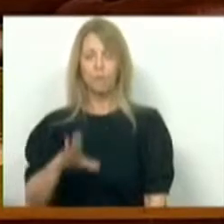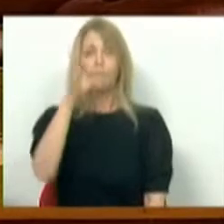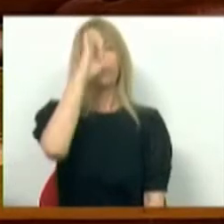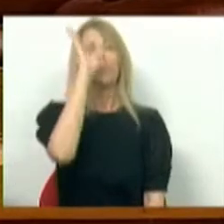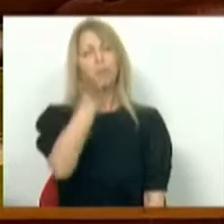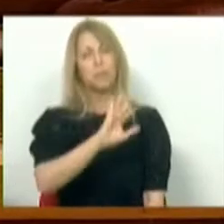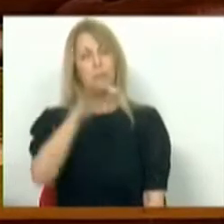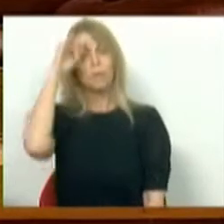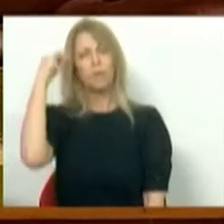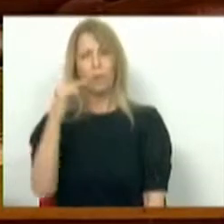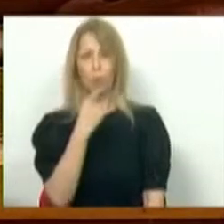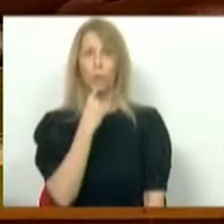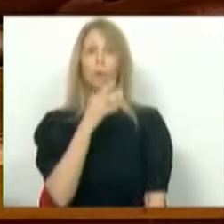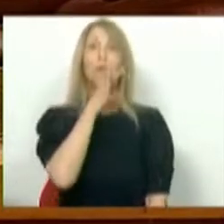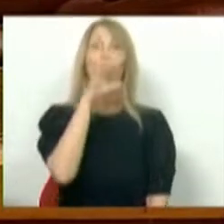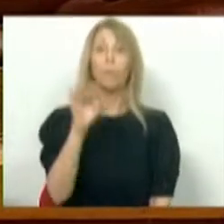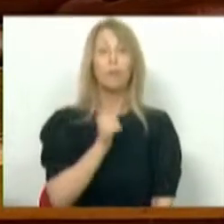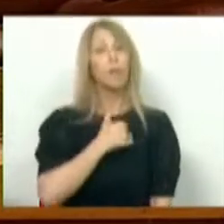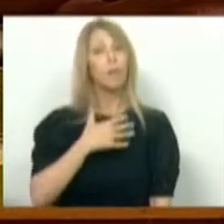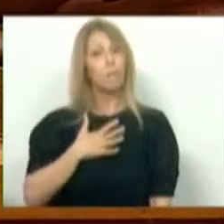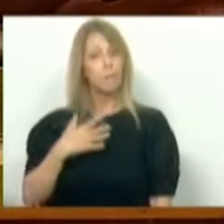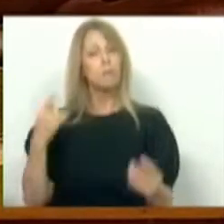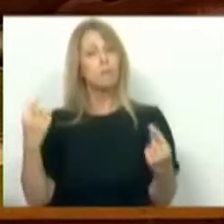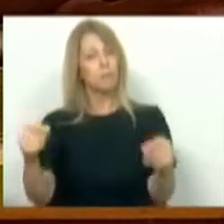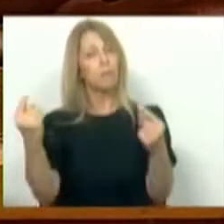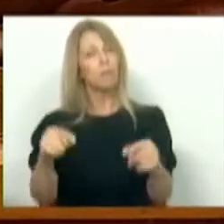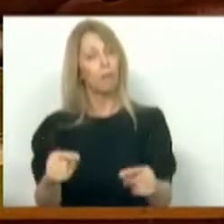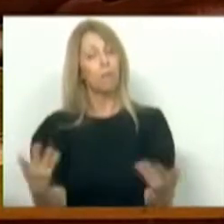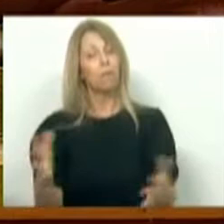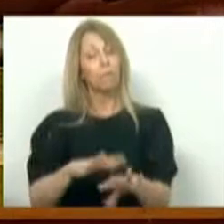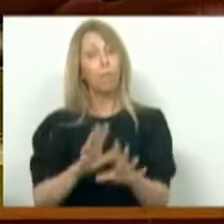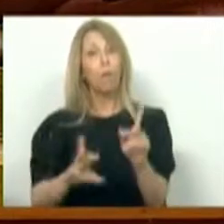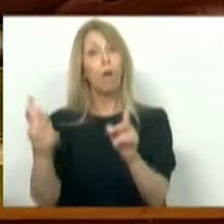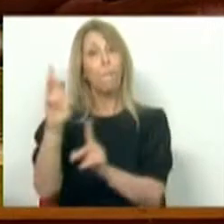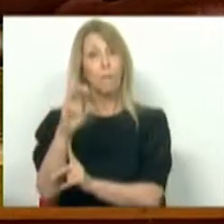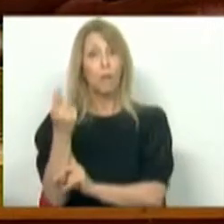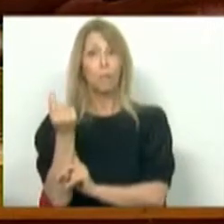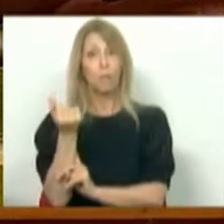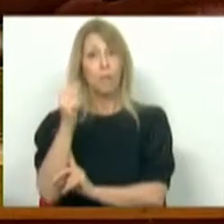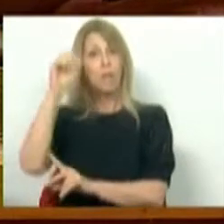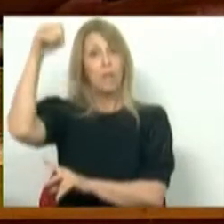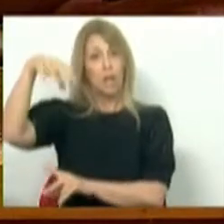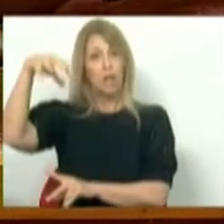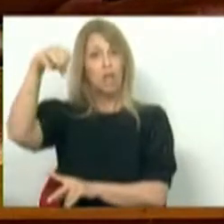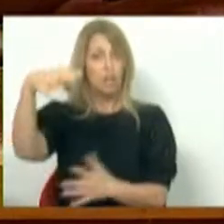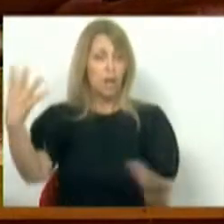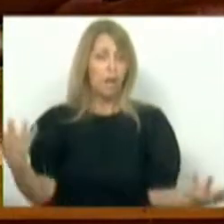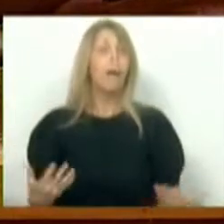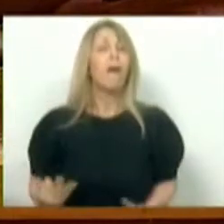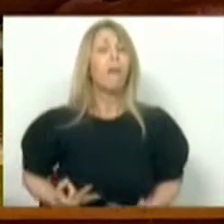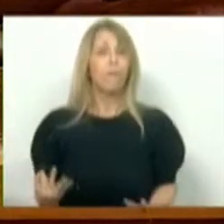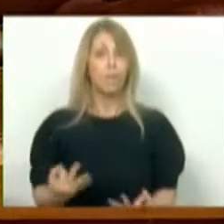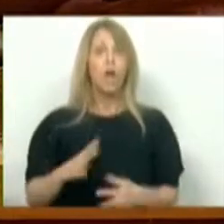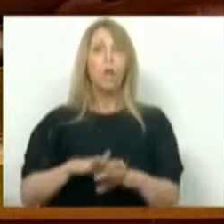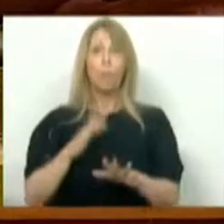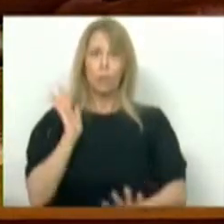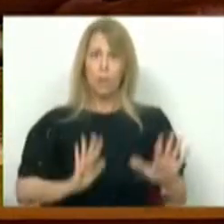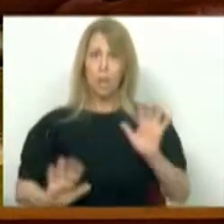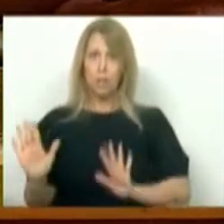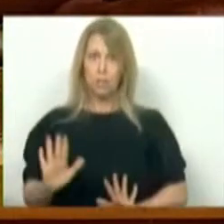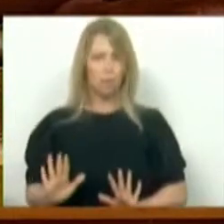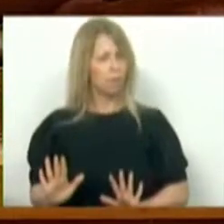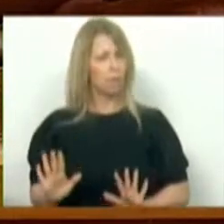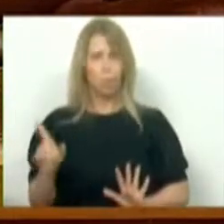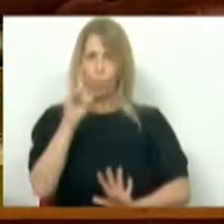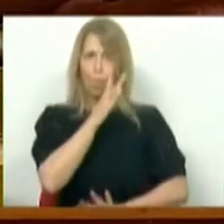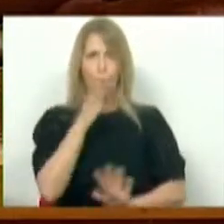enormes dificuldades que as famílias e as empresas enfrentam por causa do aumento dos custos de energia e por isso não hesitamos nem hesitaremos